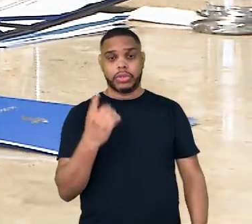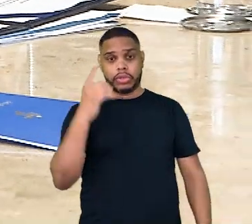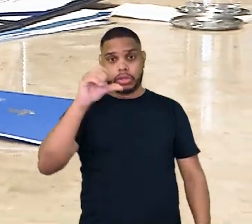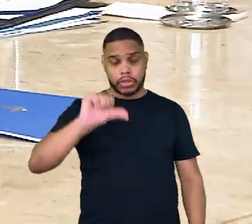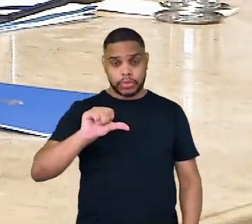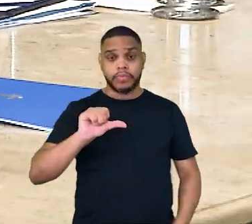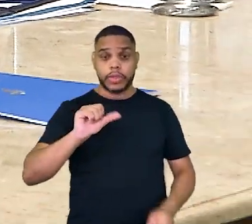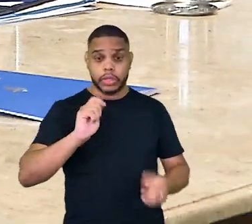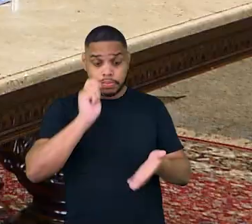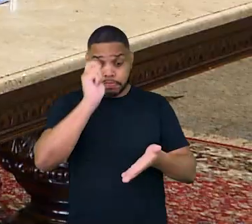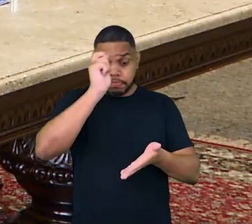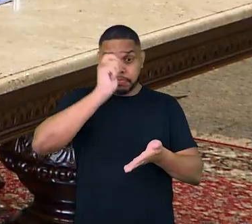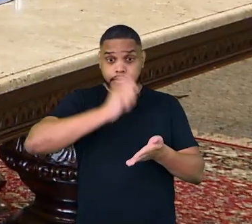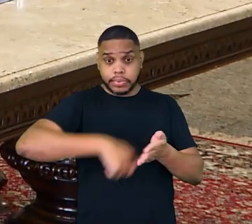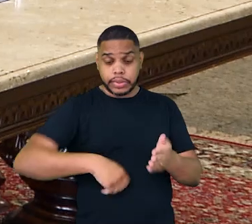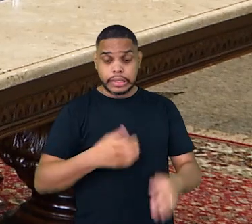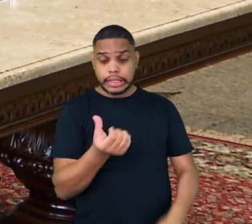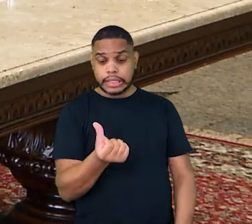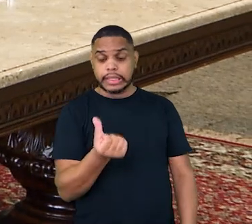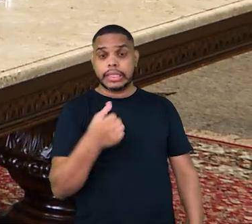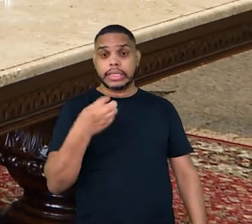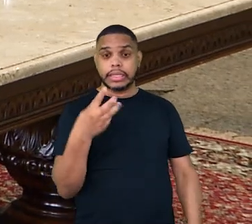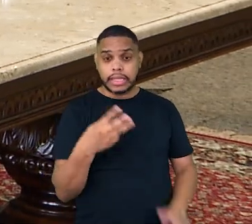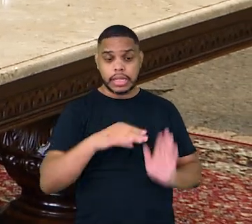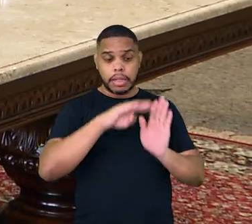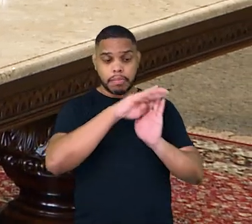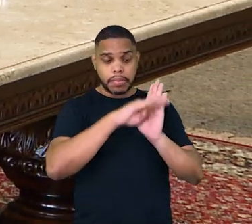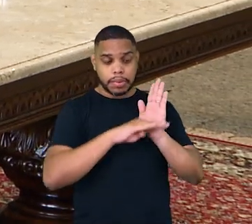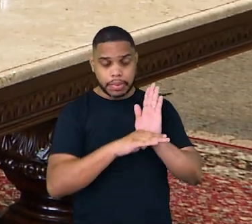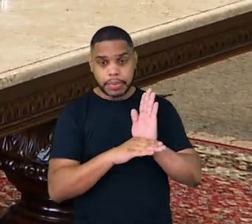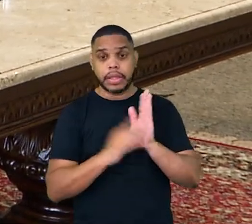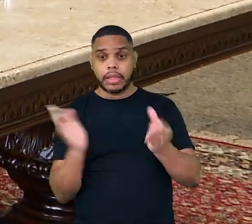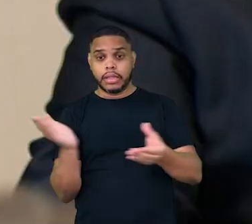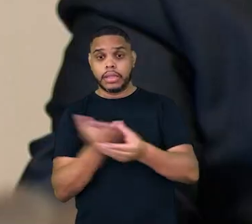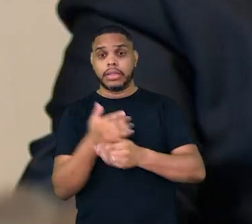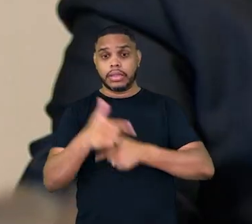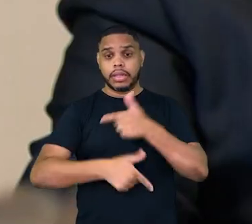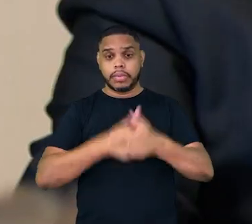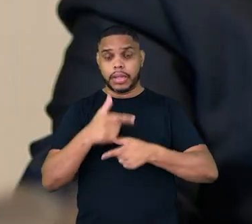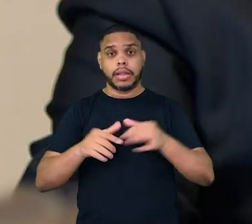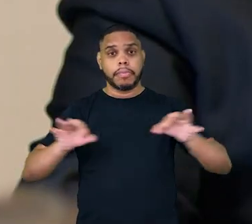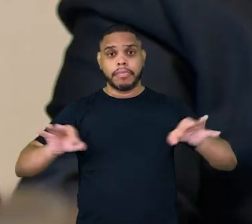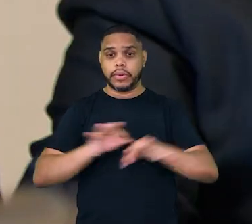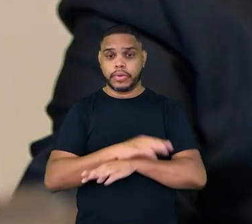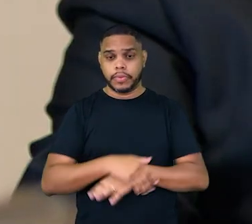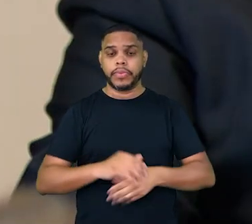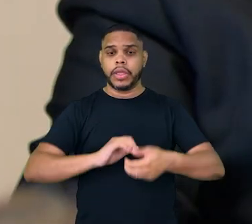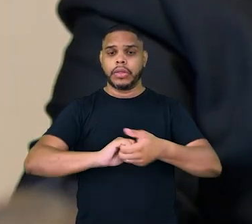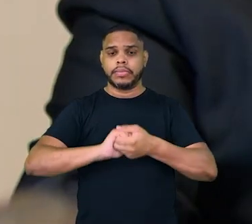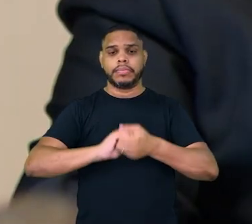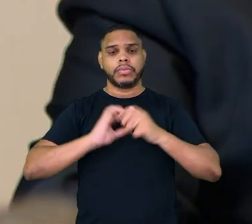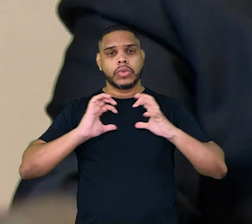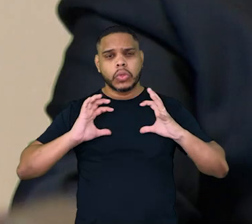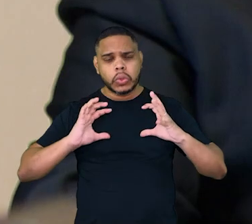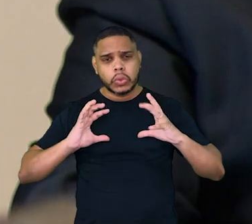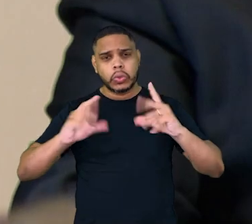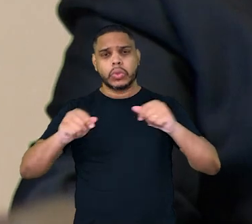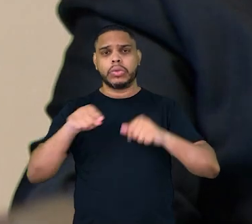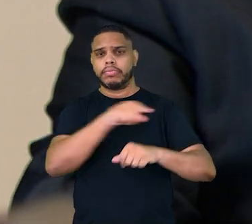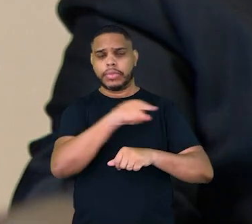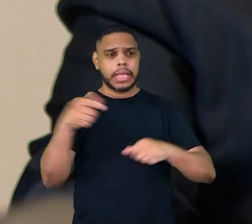a assinatura, 63 ações trabalhistas foram encerradas. Eu cumprimento a todos que